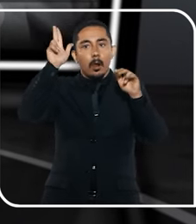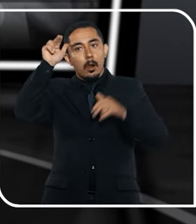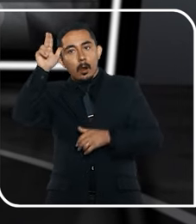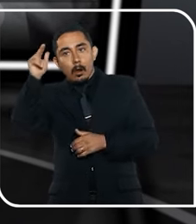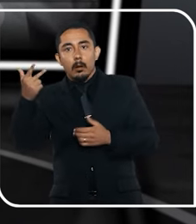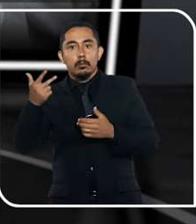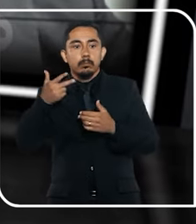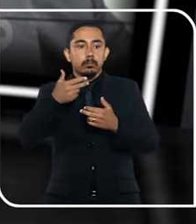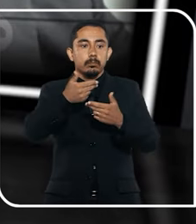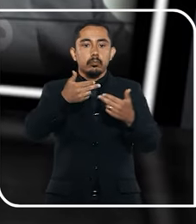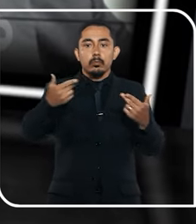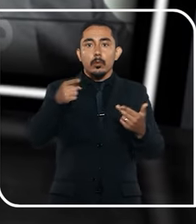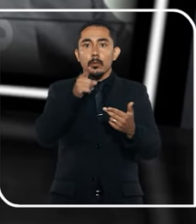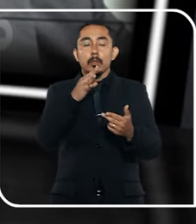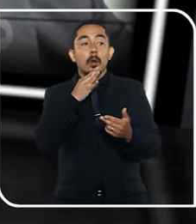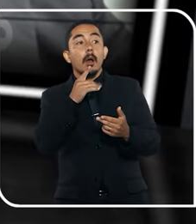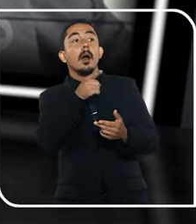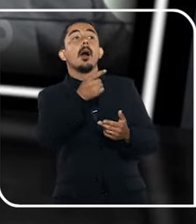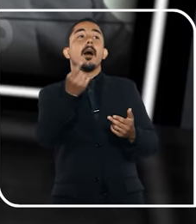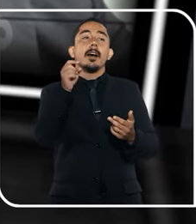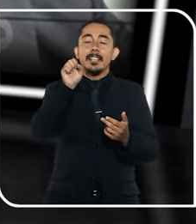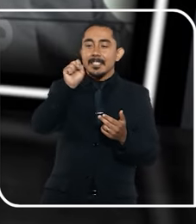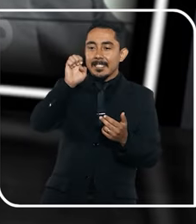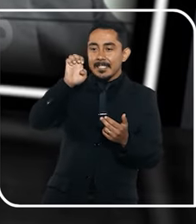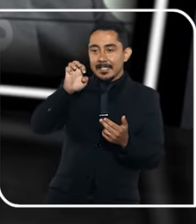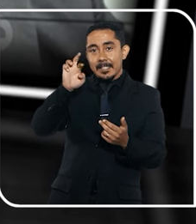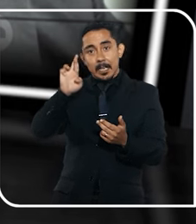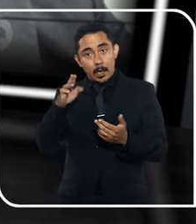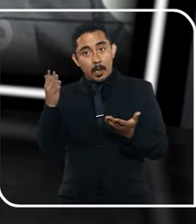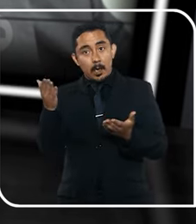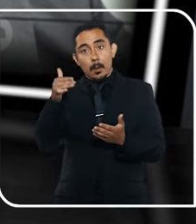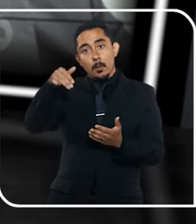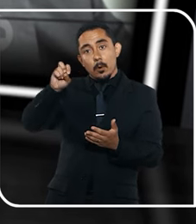gado, cavalo, esse tipo de coisa, isso é considerado bem semovente. Ele é um